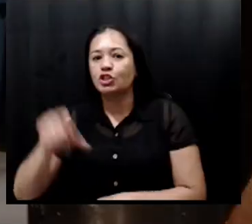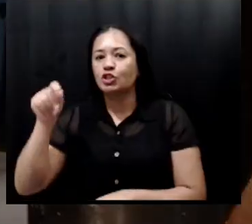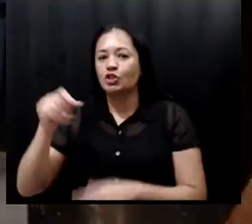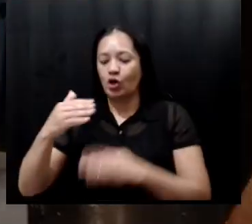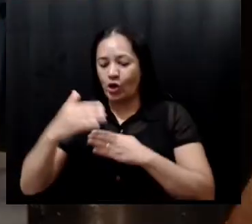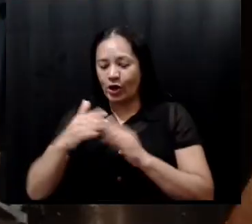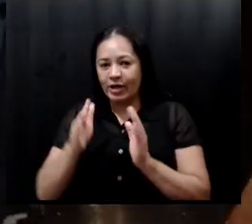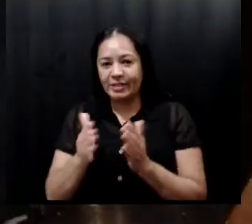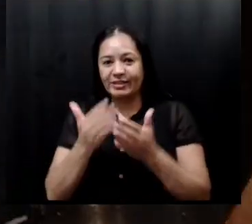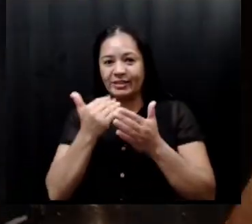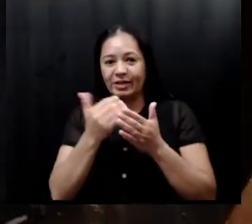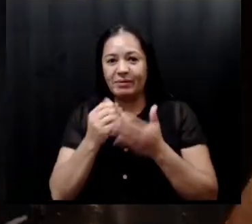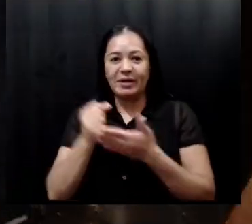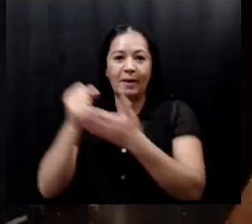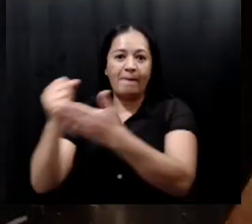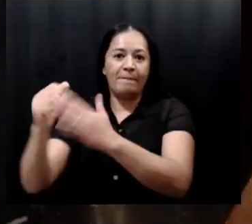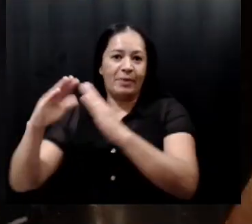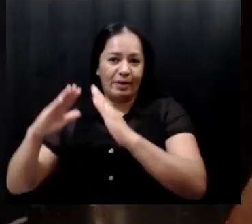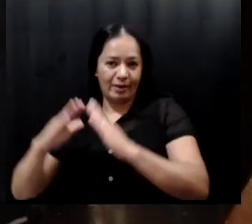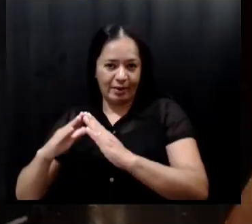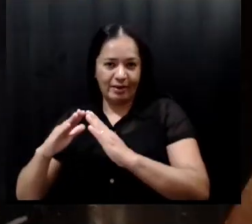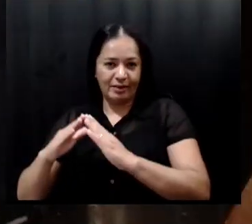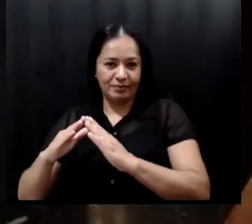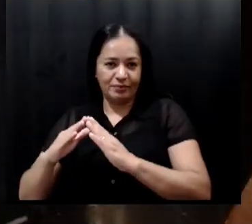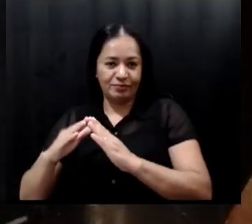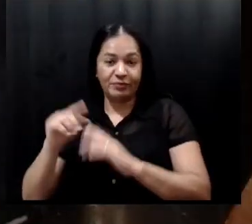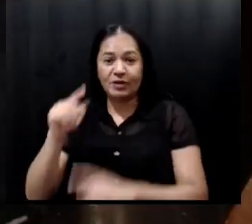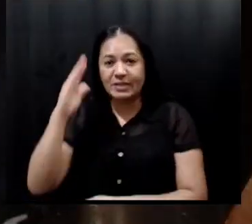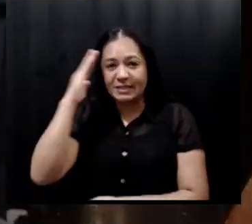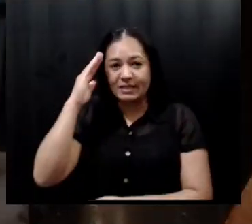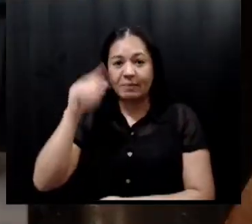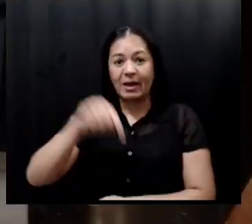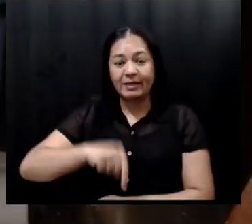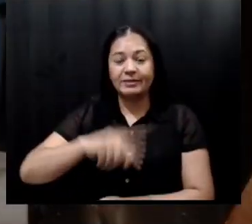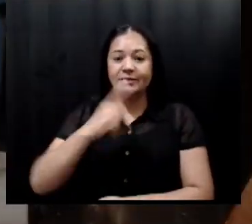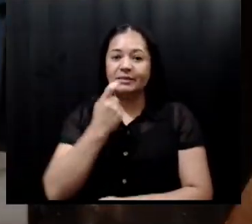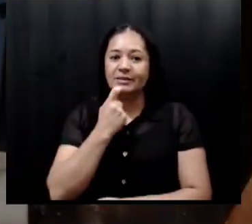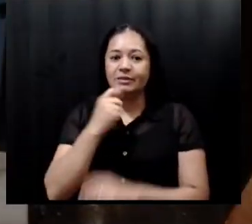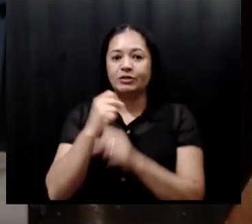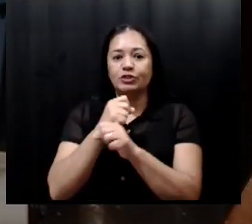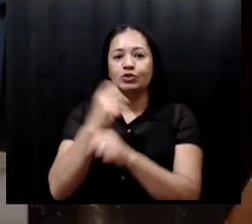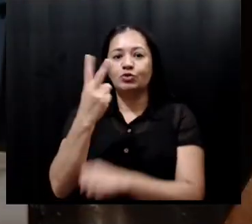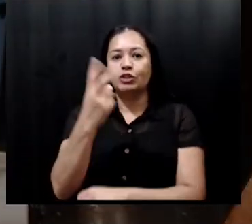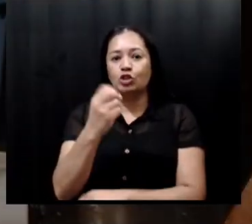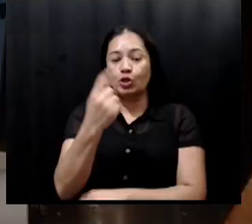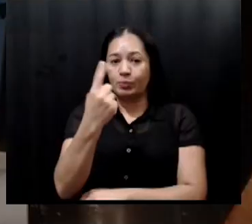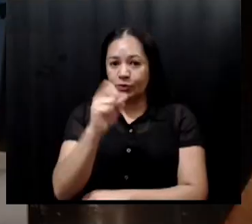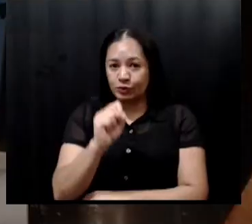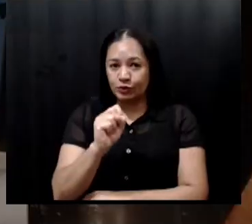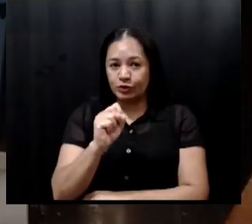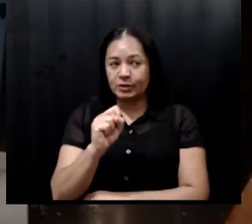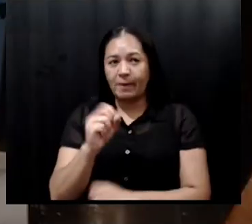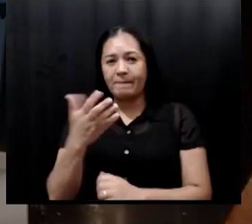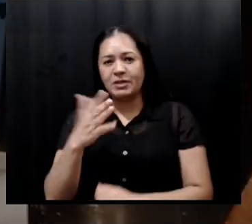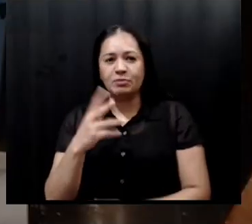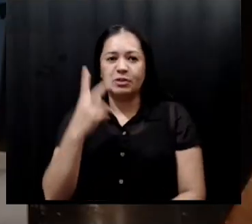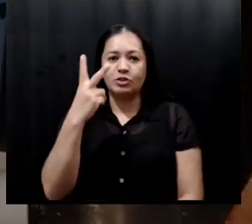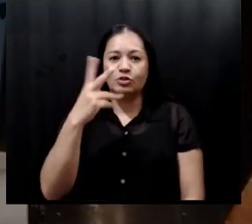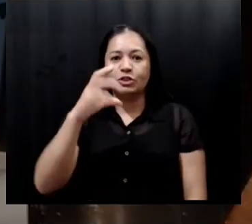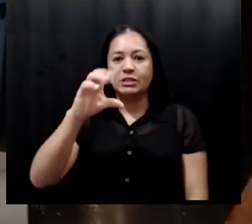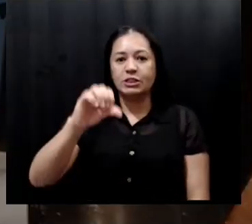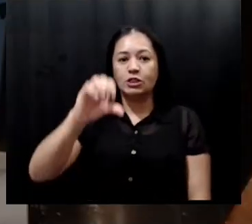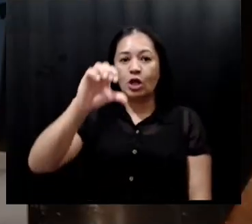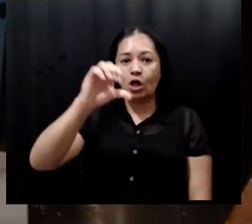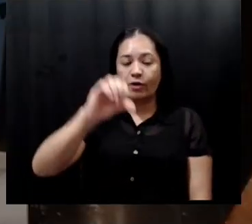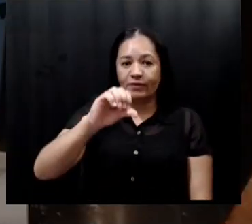casa. Para se ter uma ideia, em Campinas, em 2018, eram 299